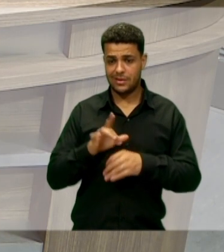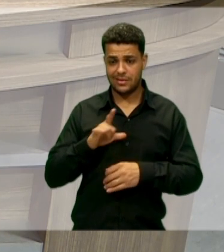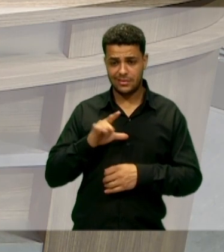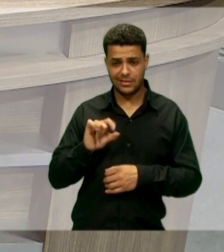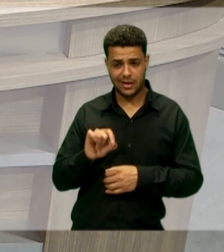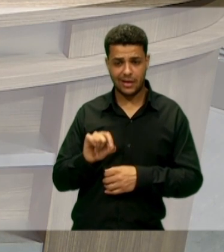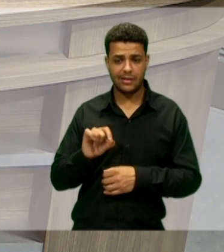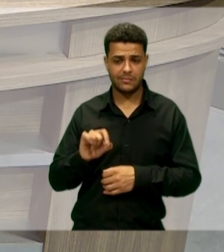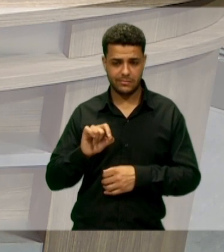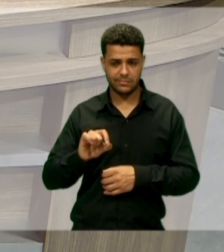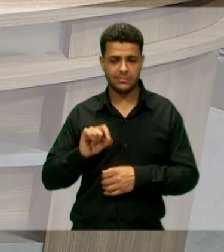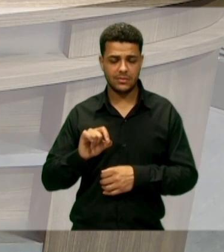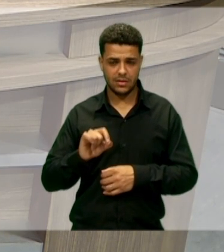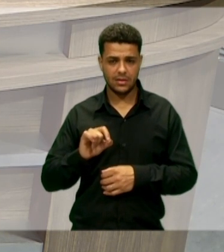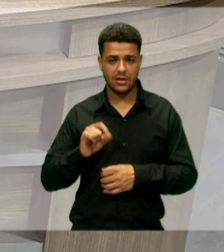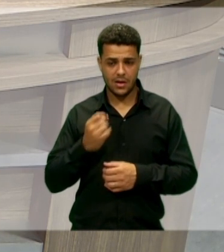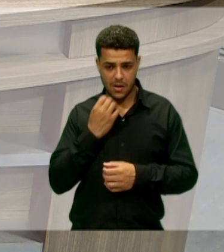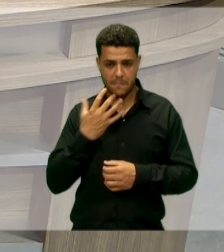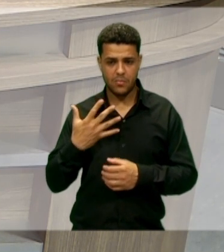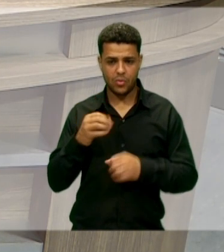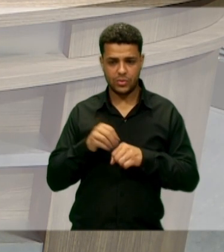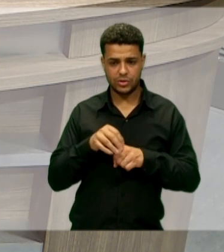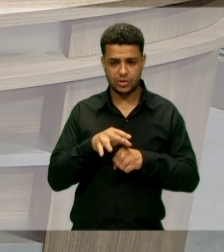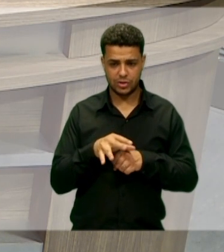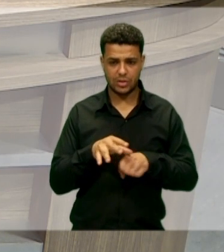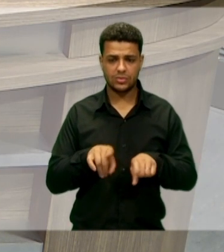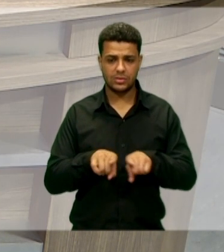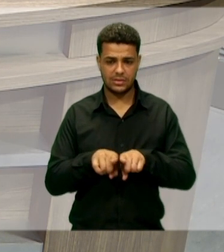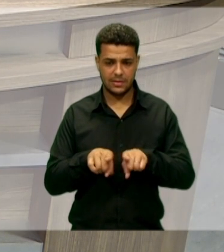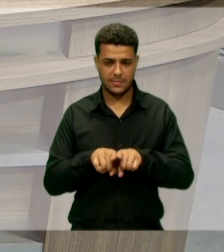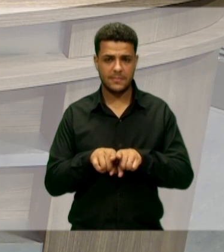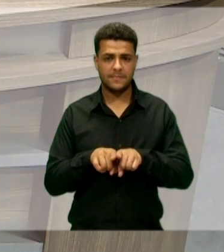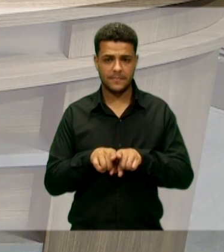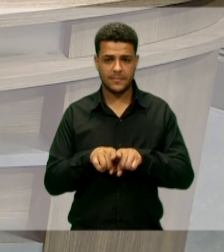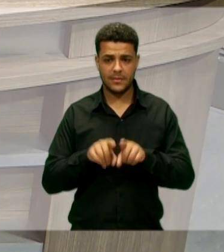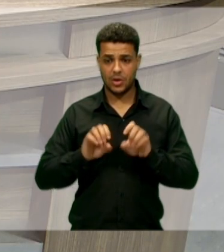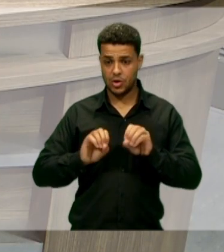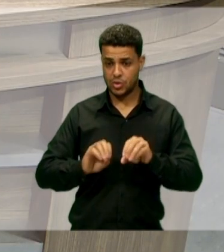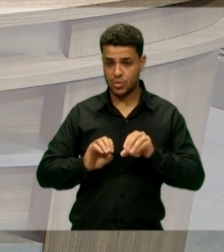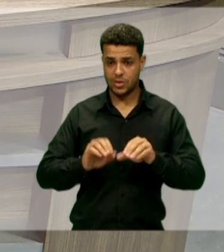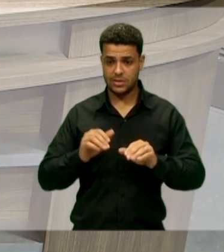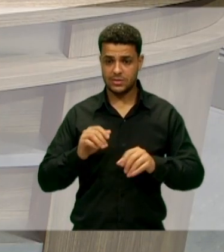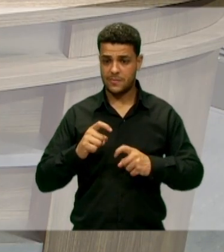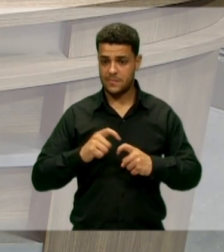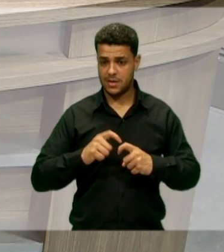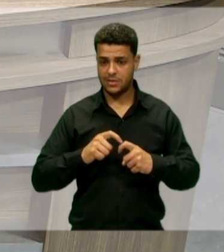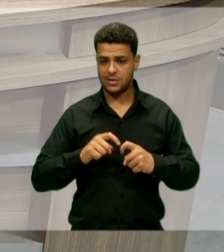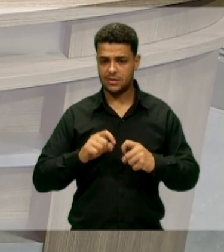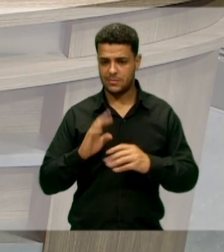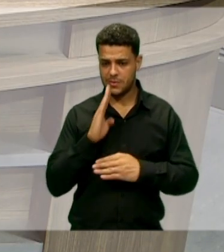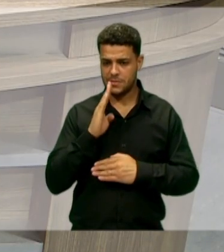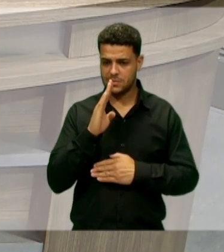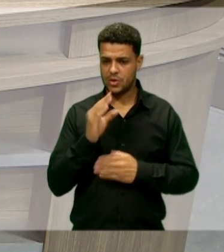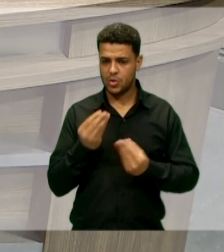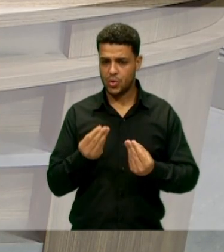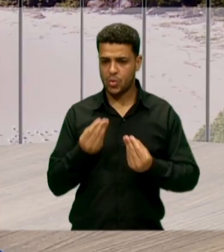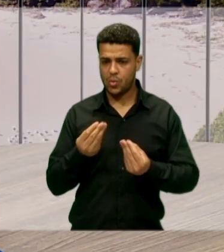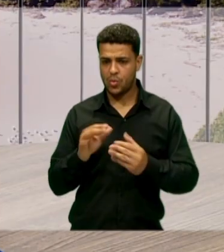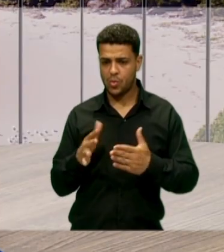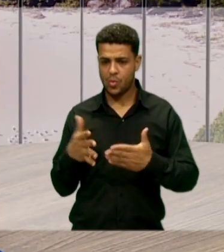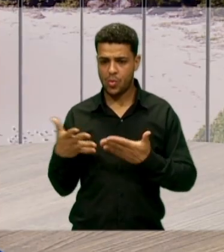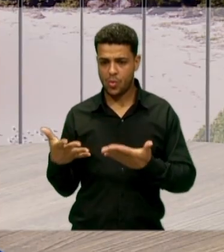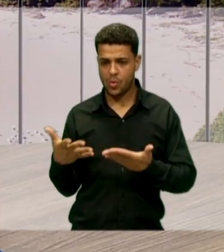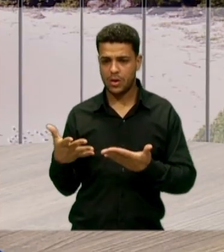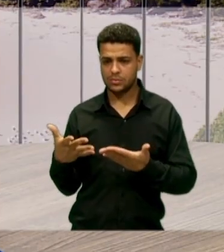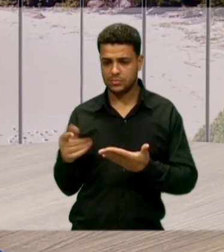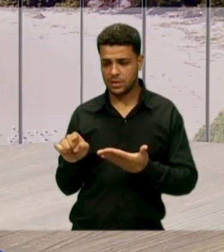que ter realmente boas indicações, a educação médica, acho que é fundamental, né, para saber quando indicar, para